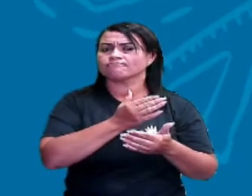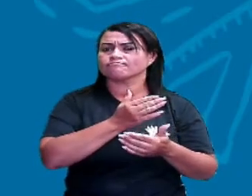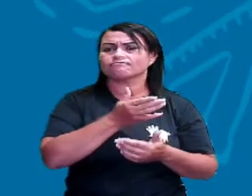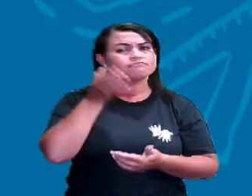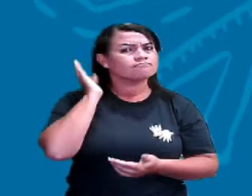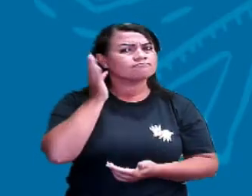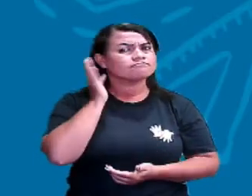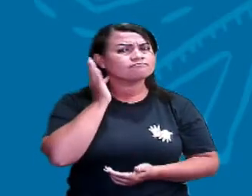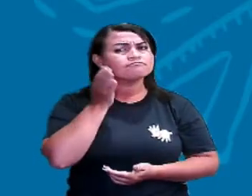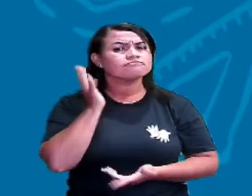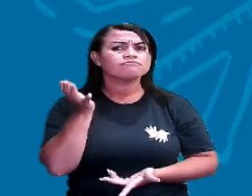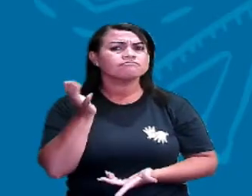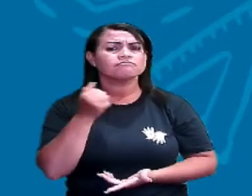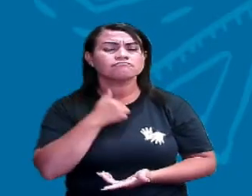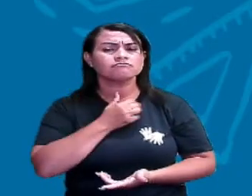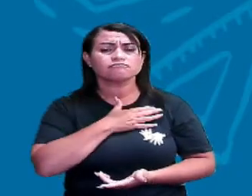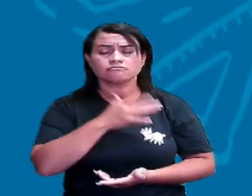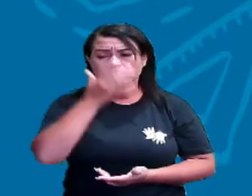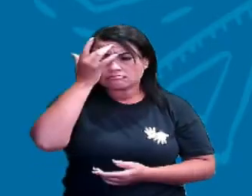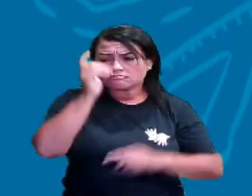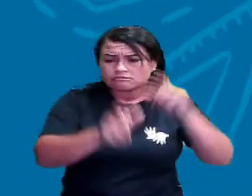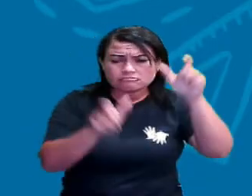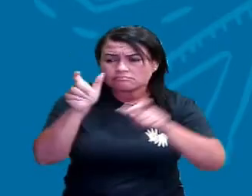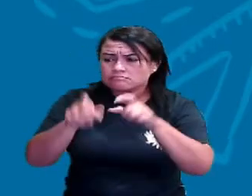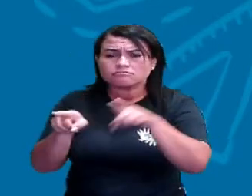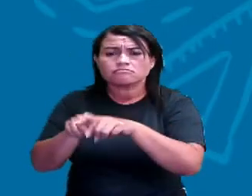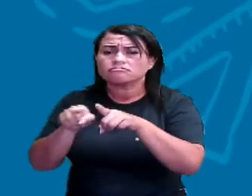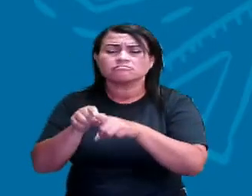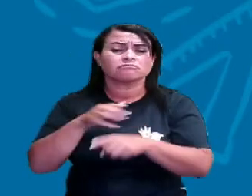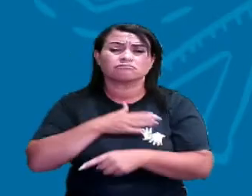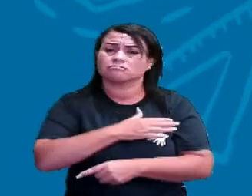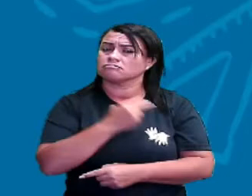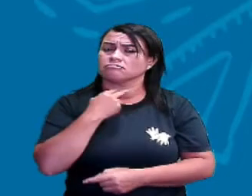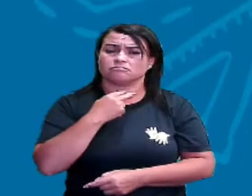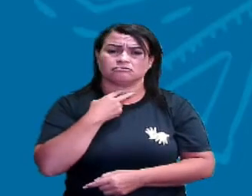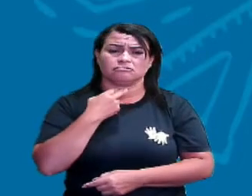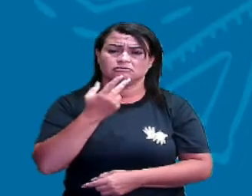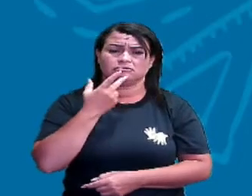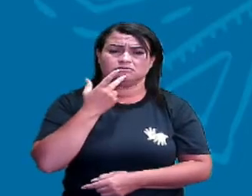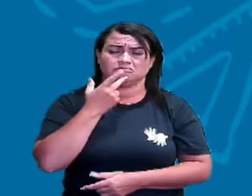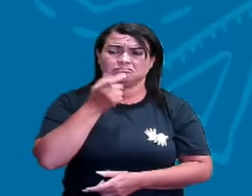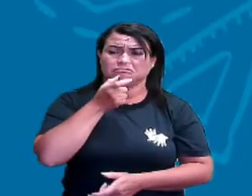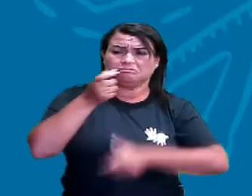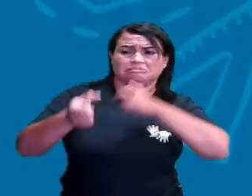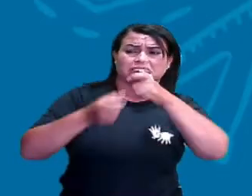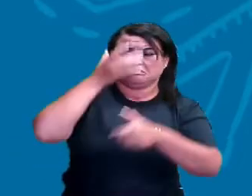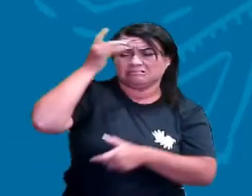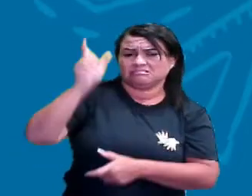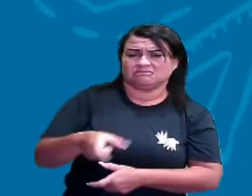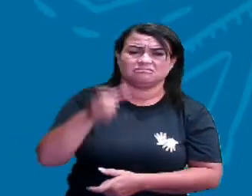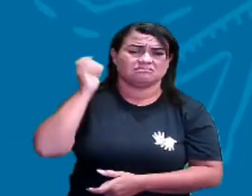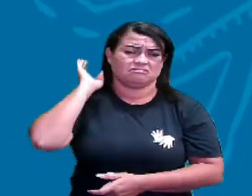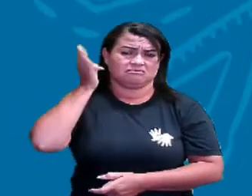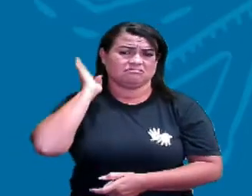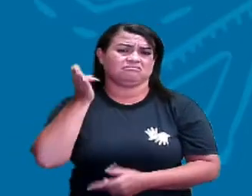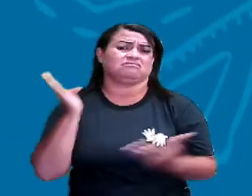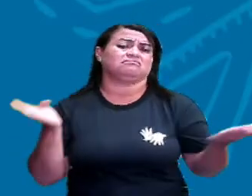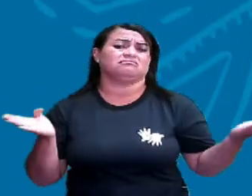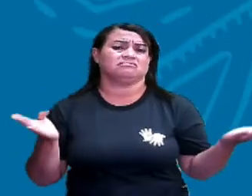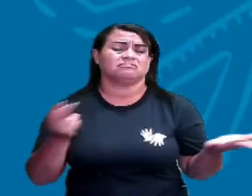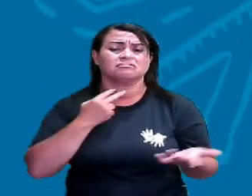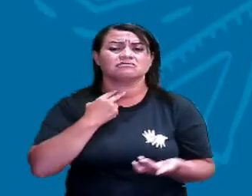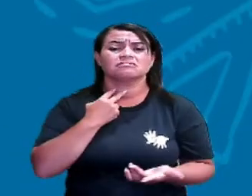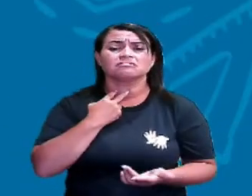burra, né? Quem é que gosta, né? As pessoas não gostam e a gente não deve chamar ninguém de burro, porque não existe ninguém burro, né? Então, ela